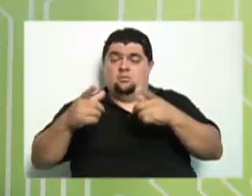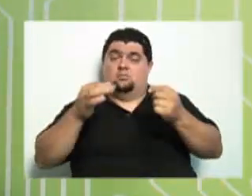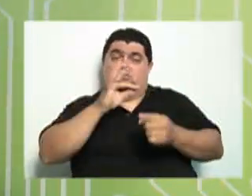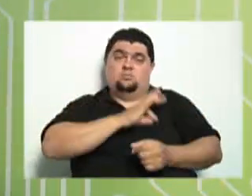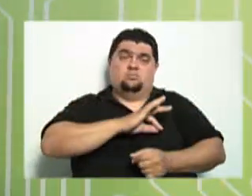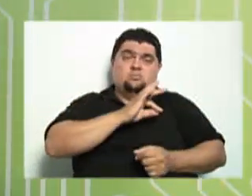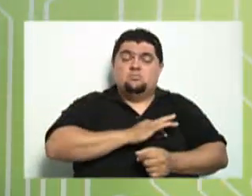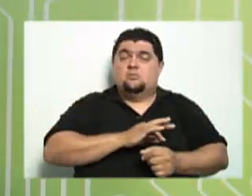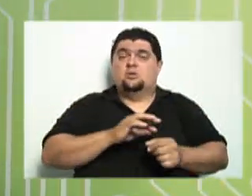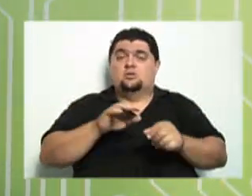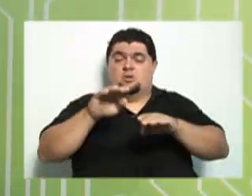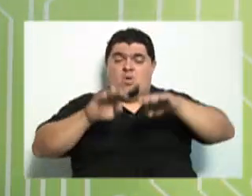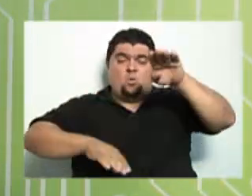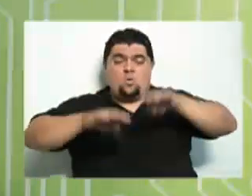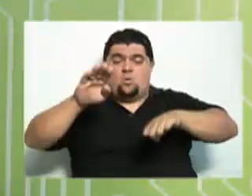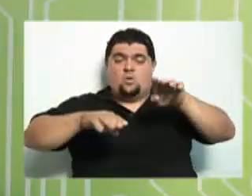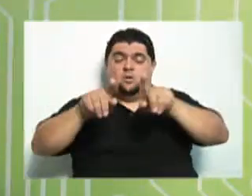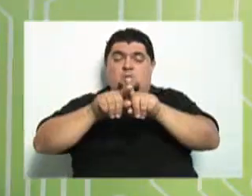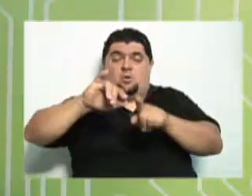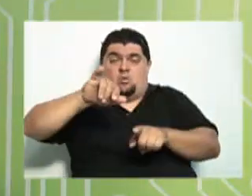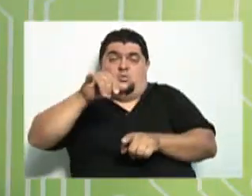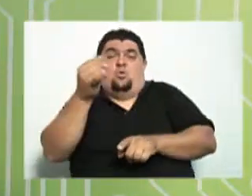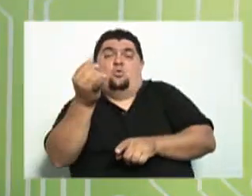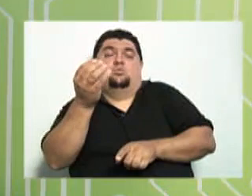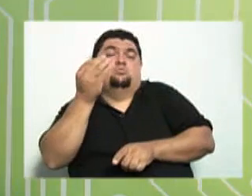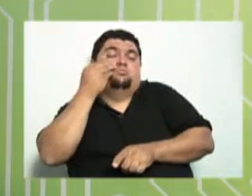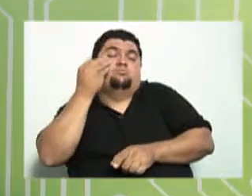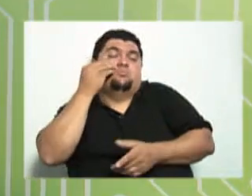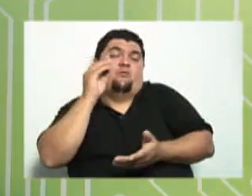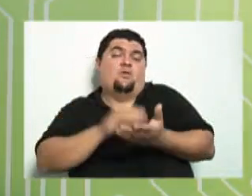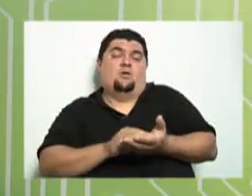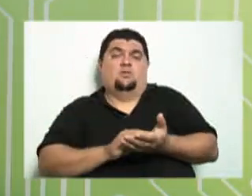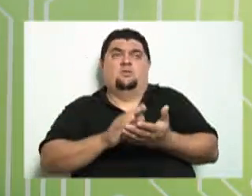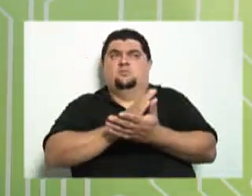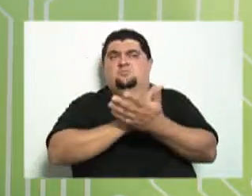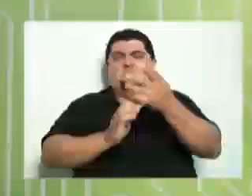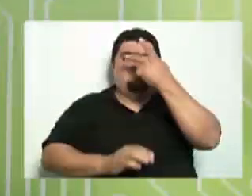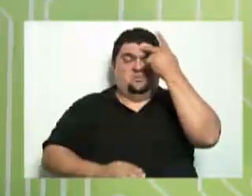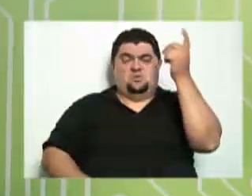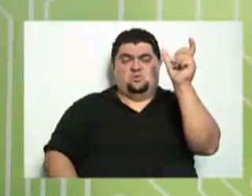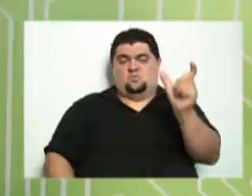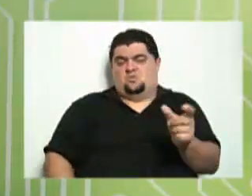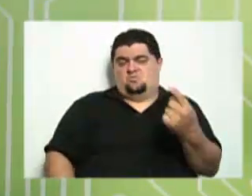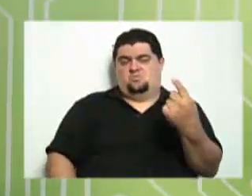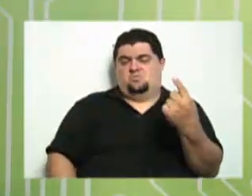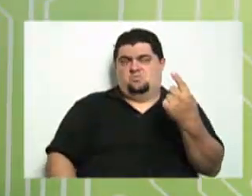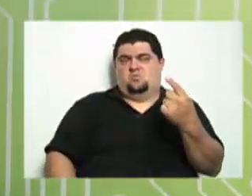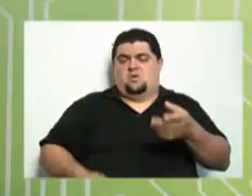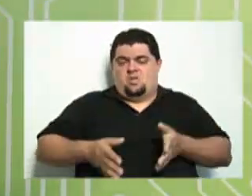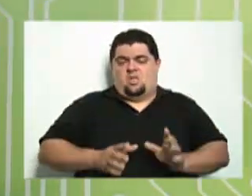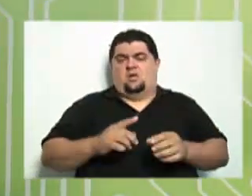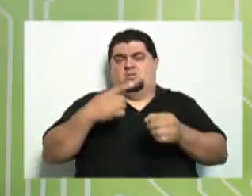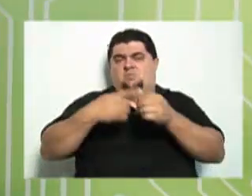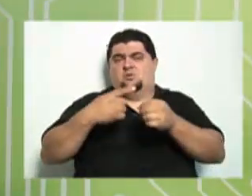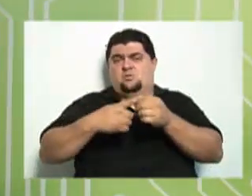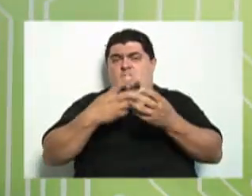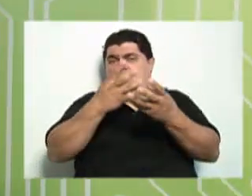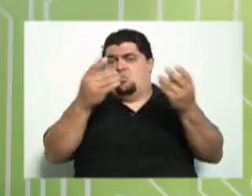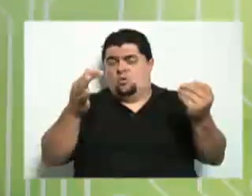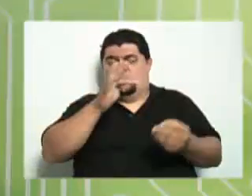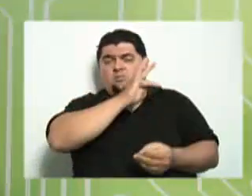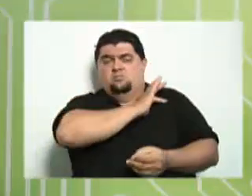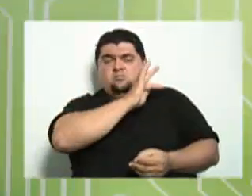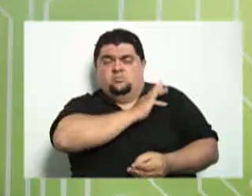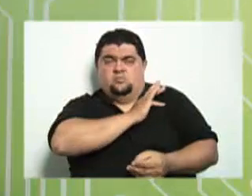mas nossas desigualdades são também de oportunidades. Talvez uma pessoa que nasce num município onde tem muitas universidades